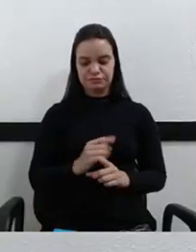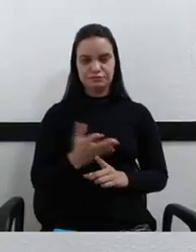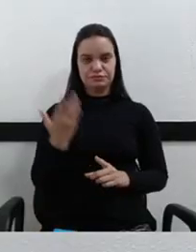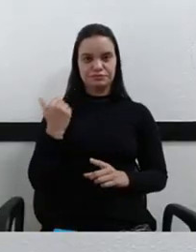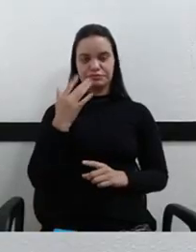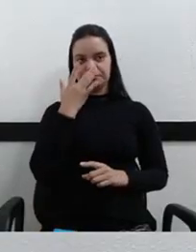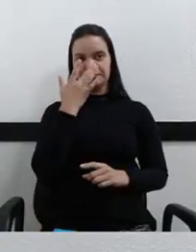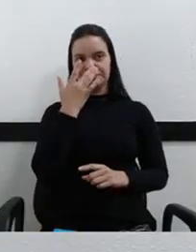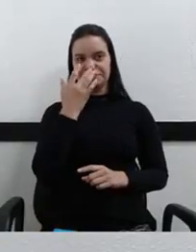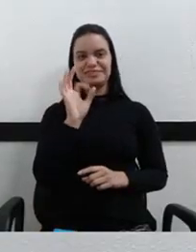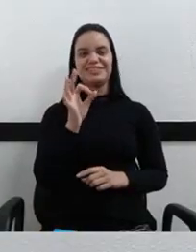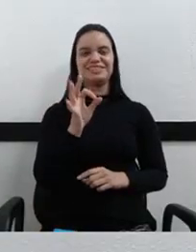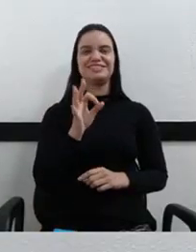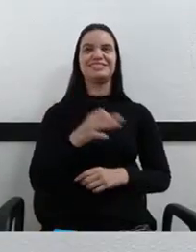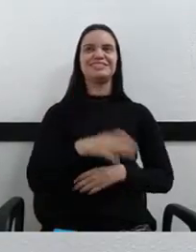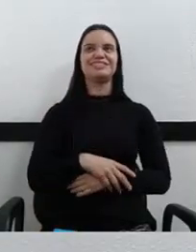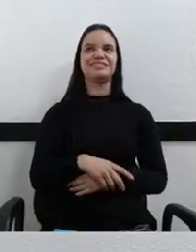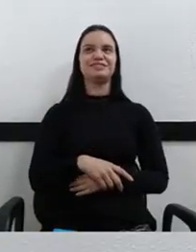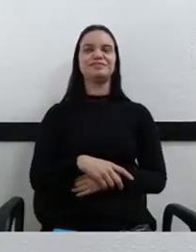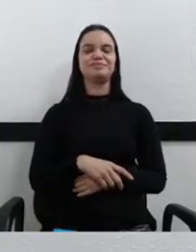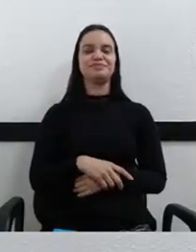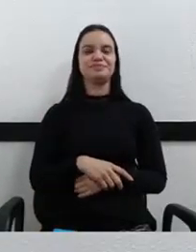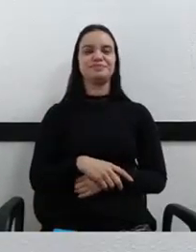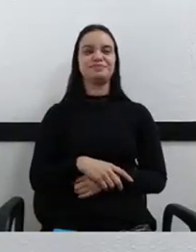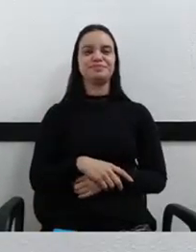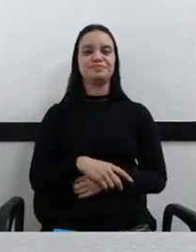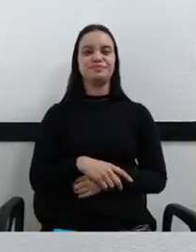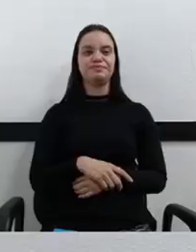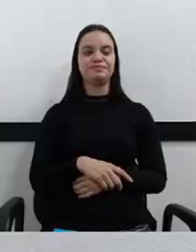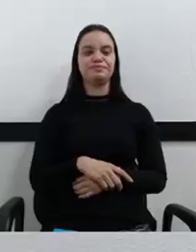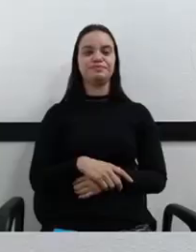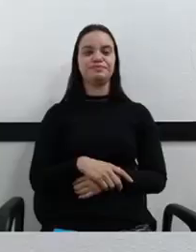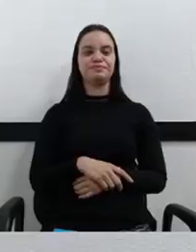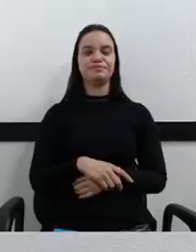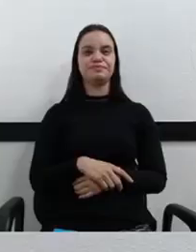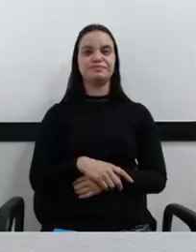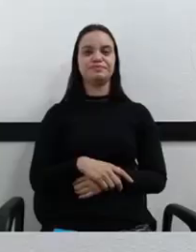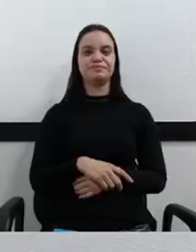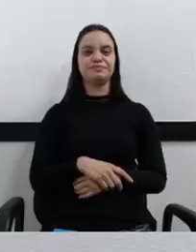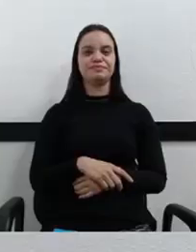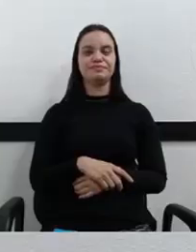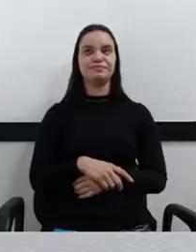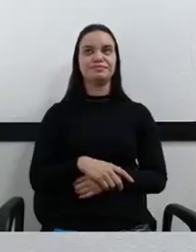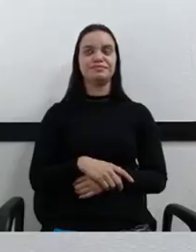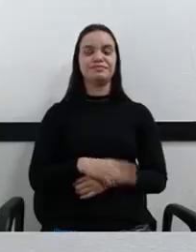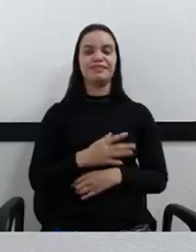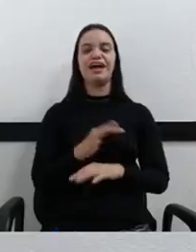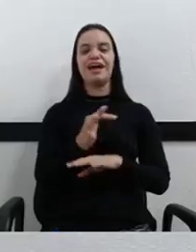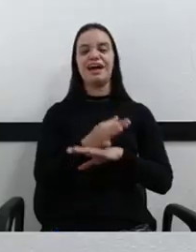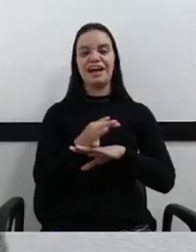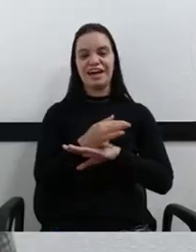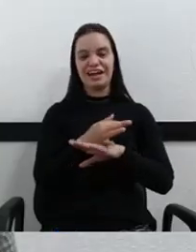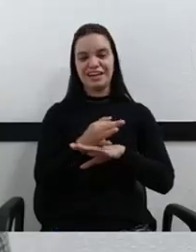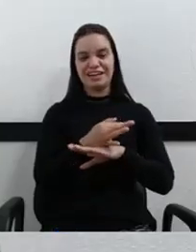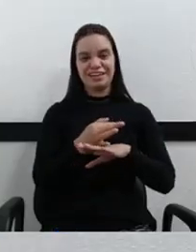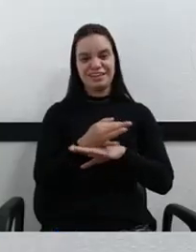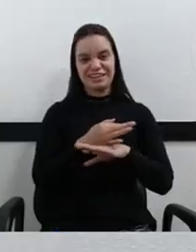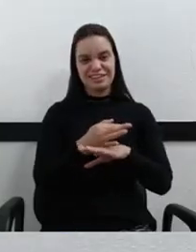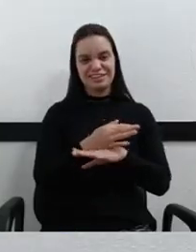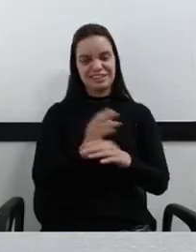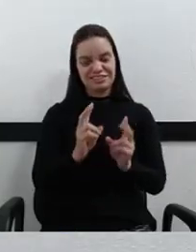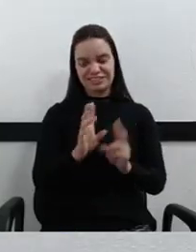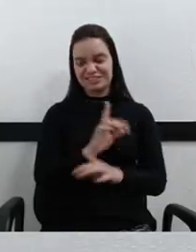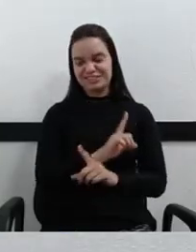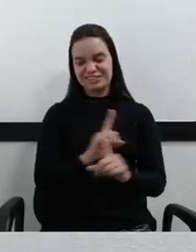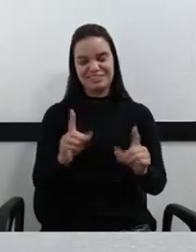nessa. Tá bom. Segunda e terceira férias, as férias realmente não